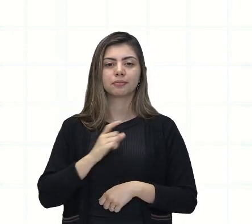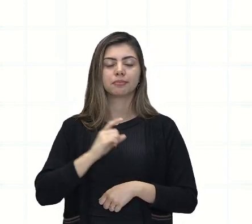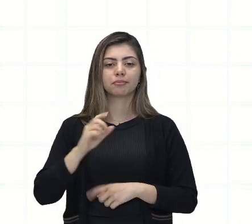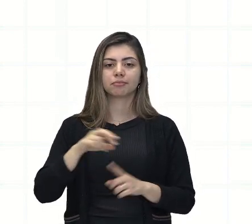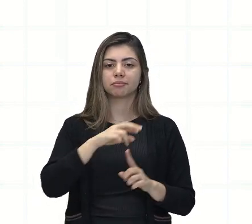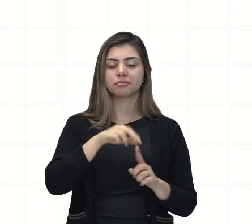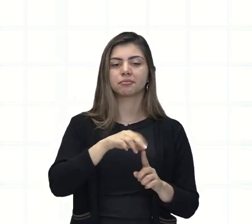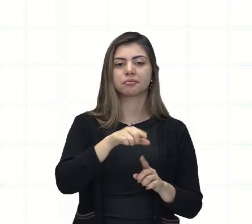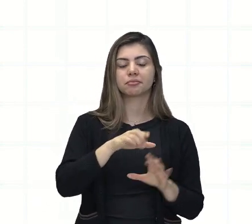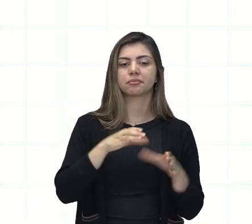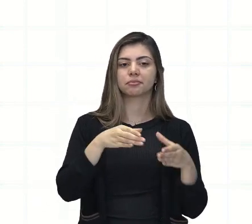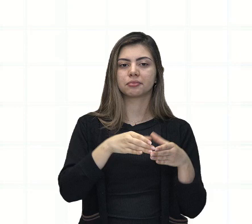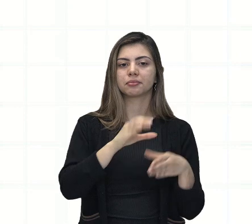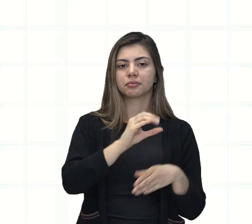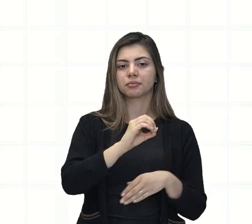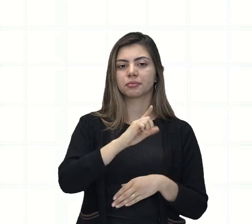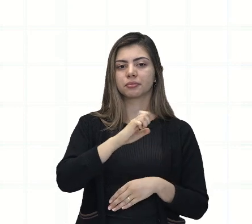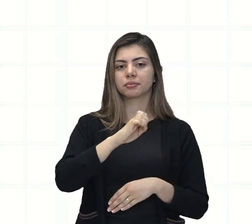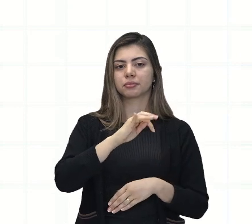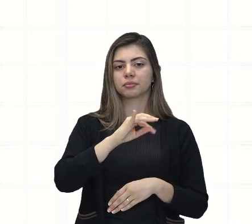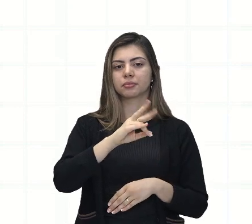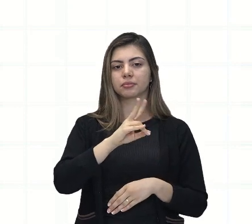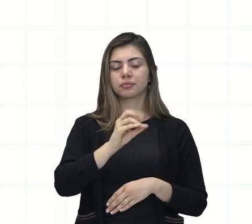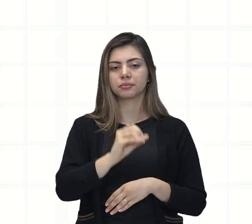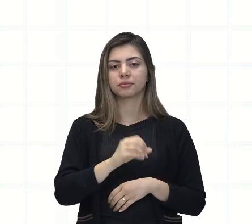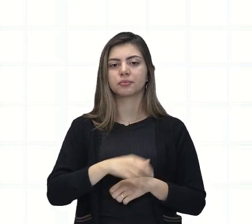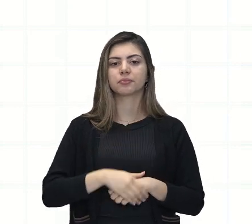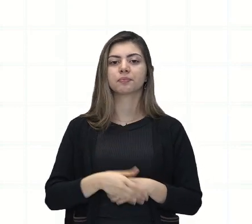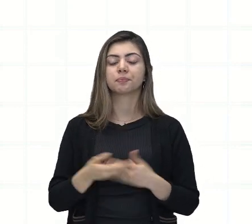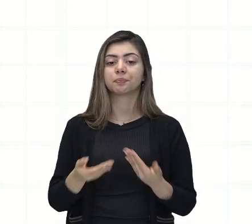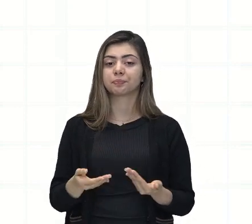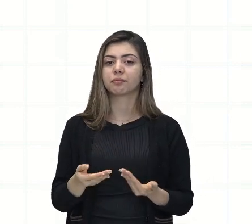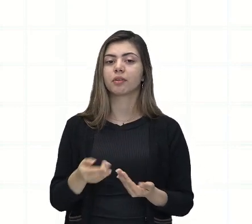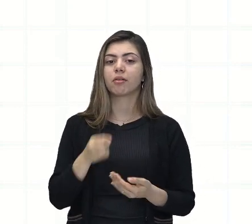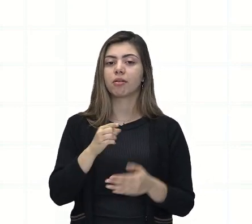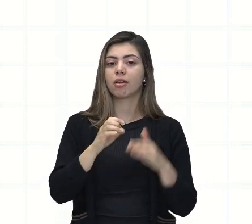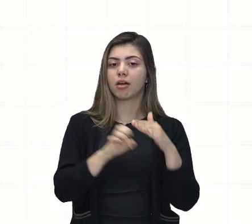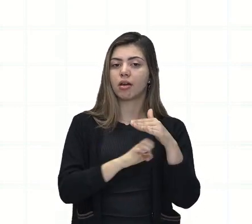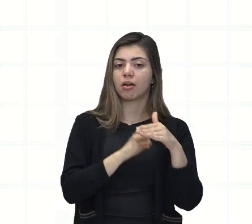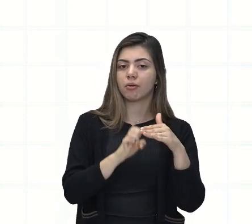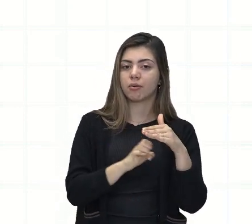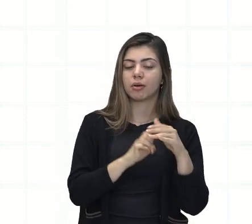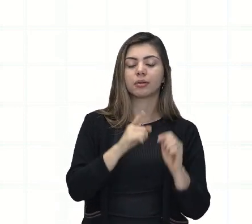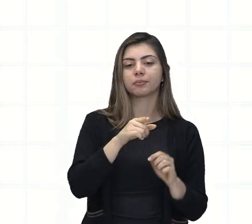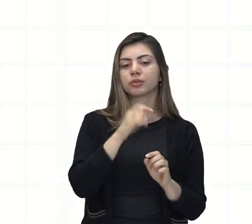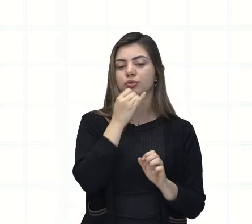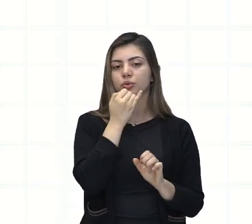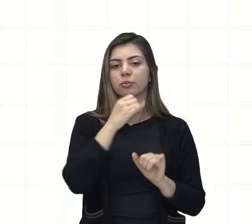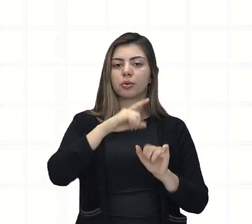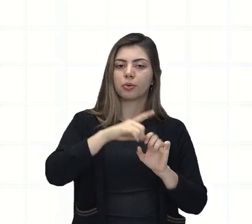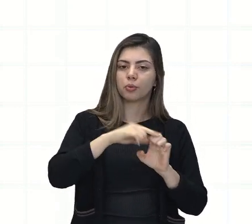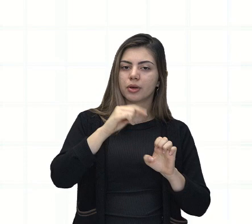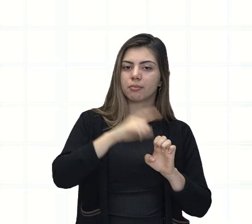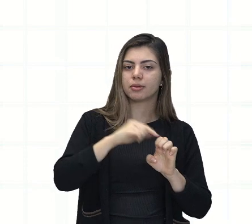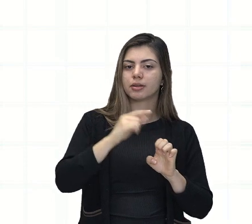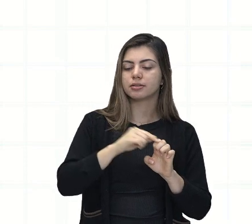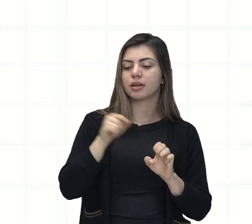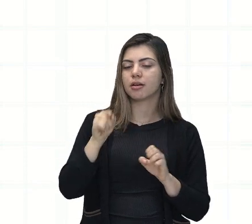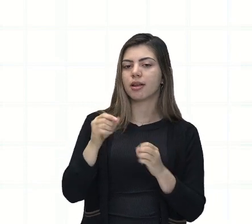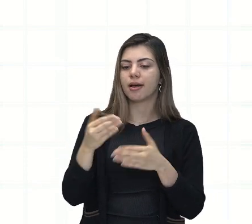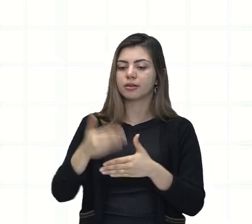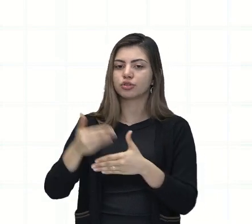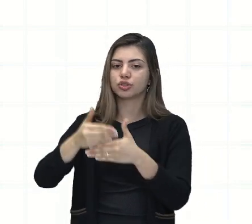coletivo, esse exemplo. O empresário vendeu 1 milheiro de